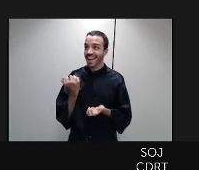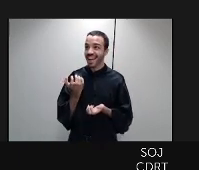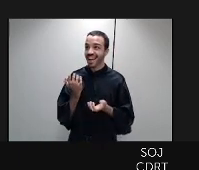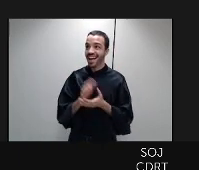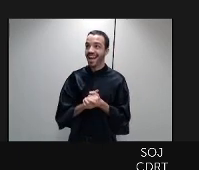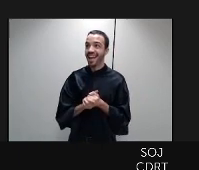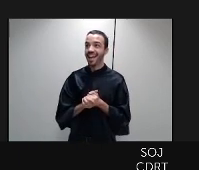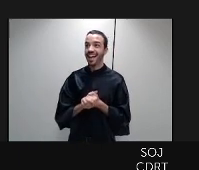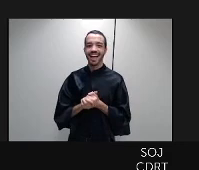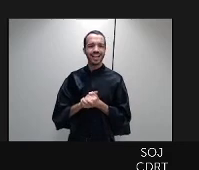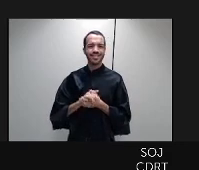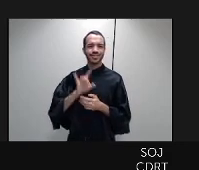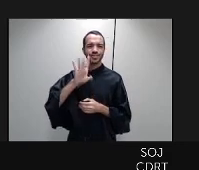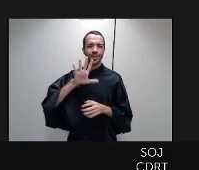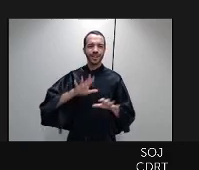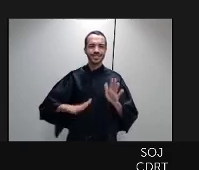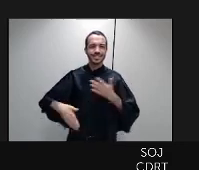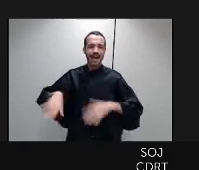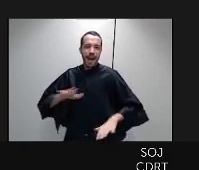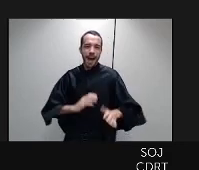samba agora chega